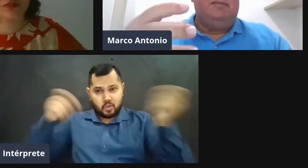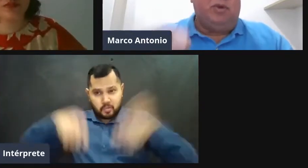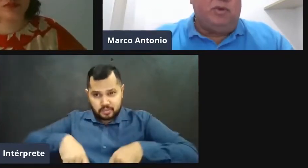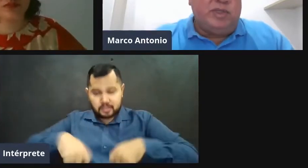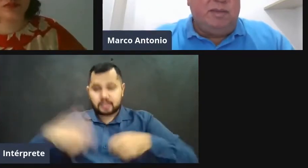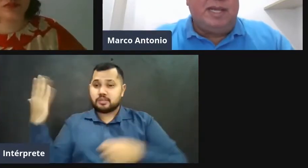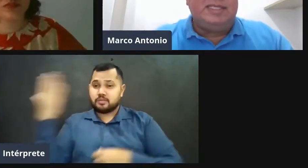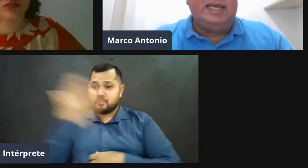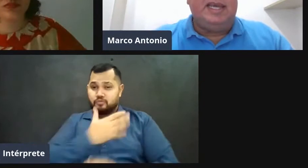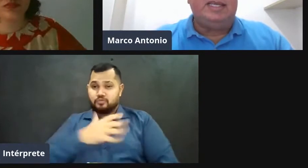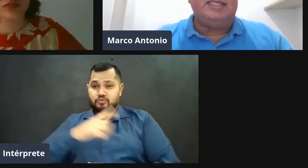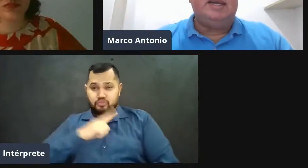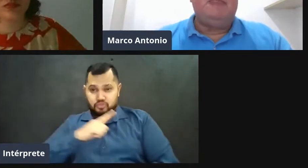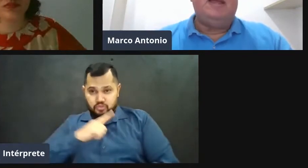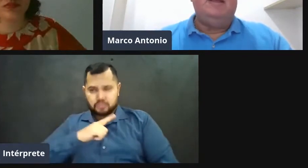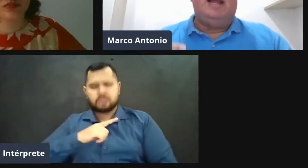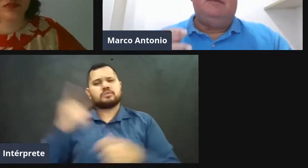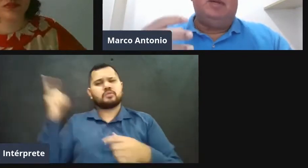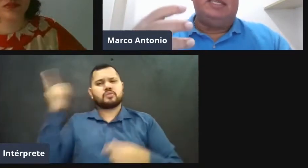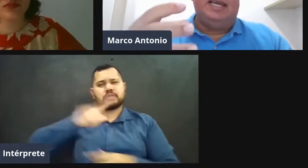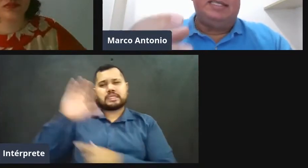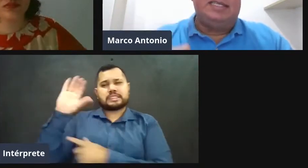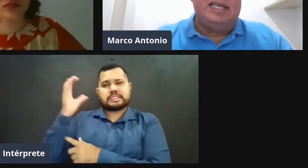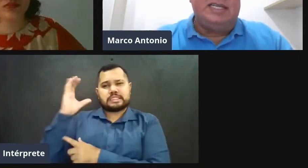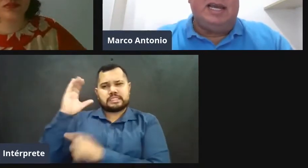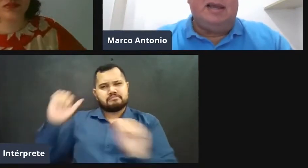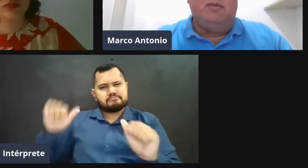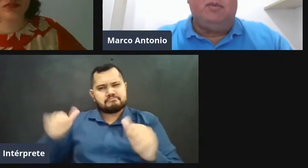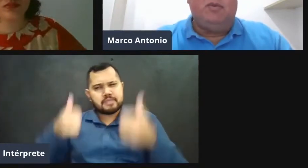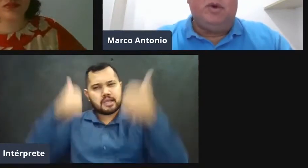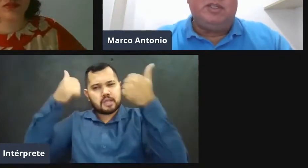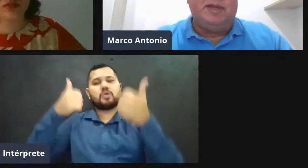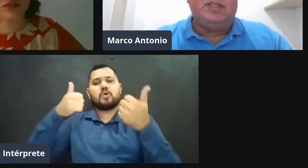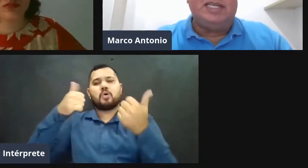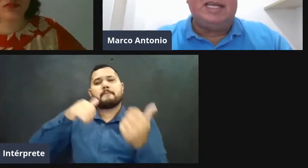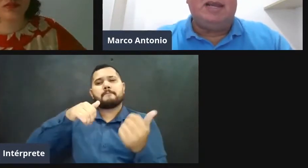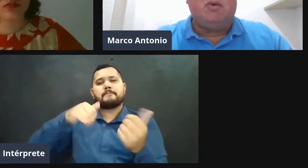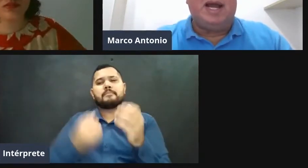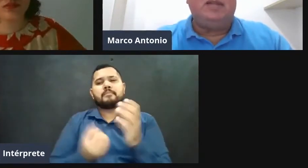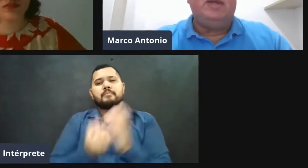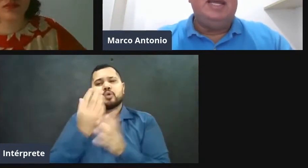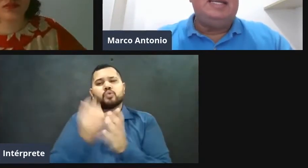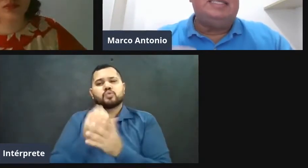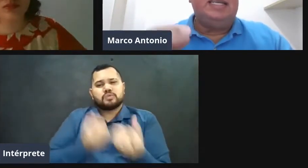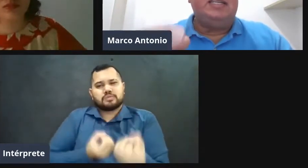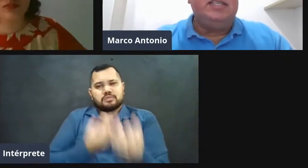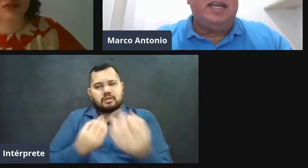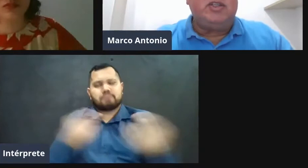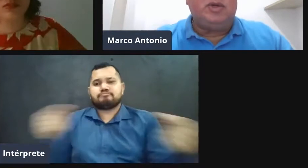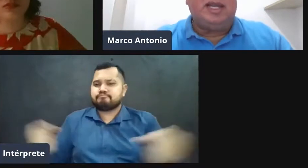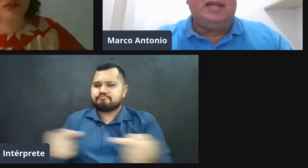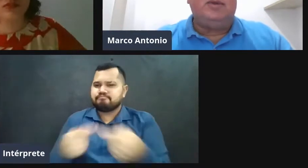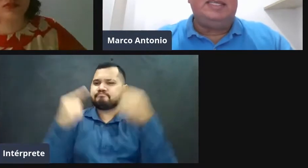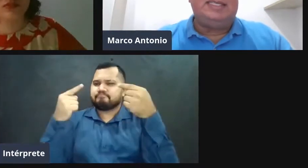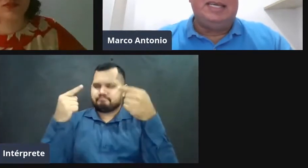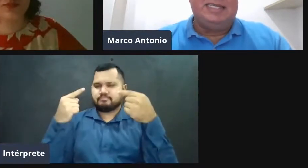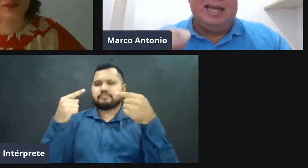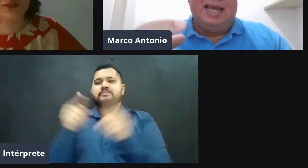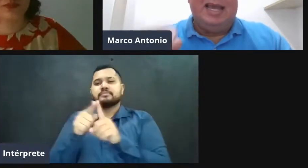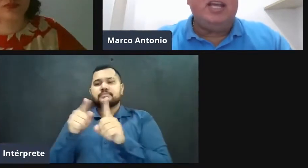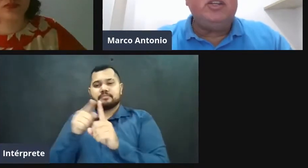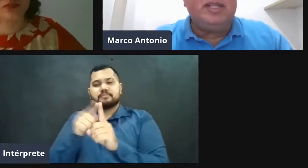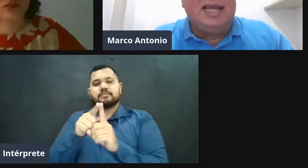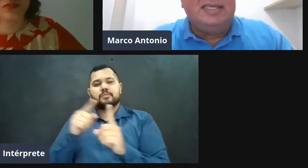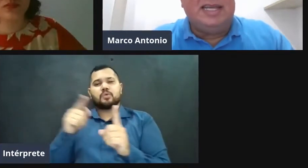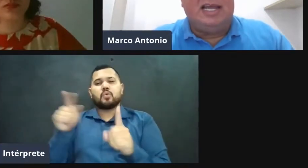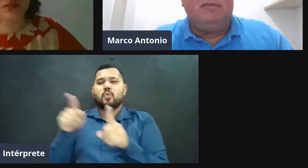poder produzir mais ciência, uma ciência que seja, um conhecimento que seja adequado, que seja direcionado, que